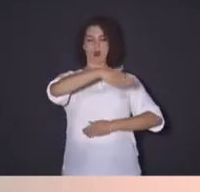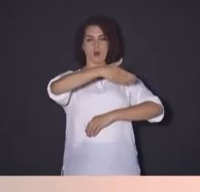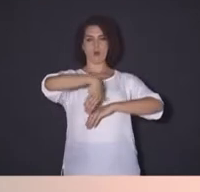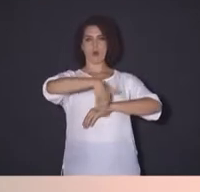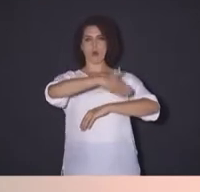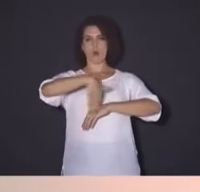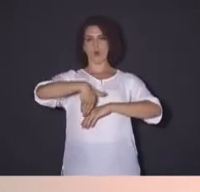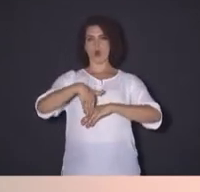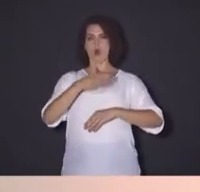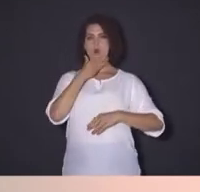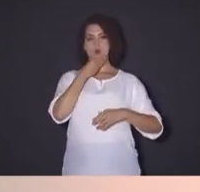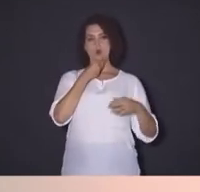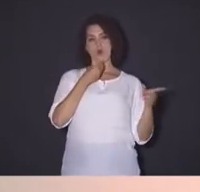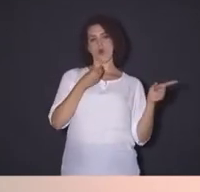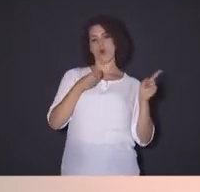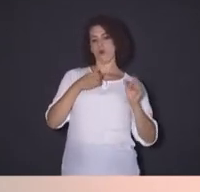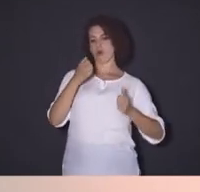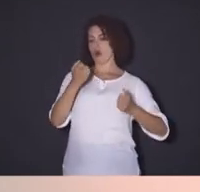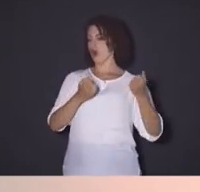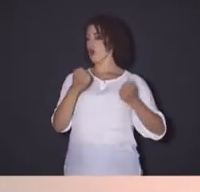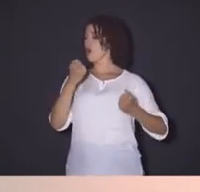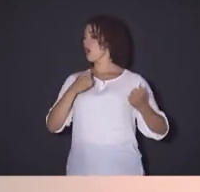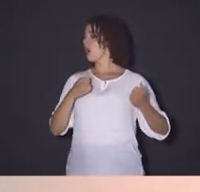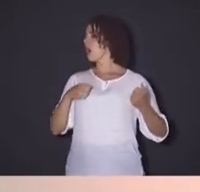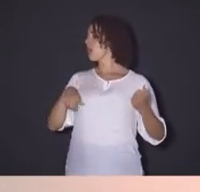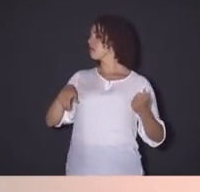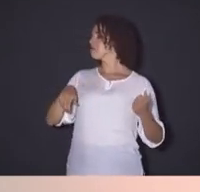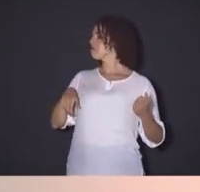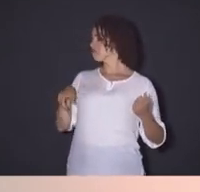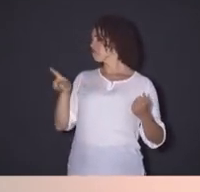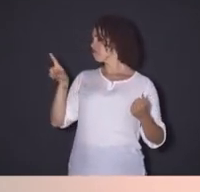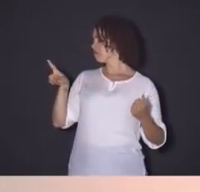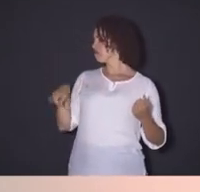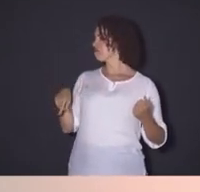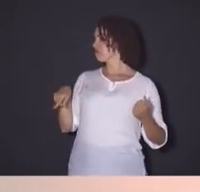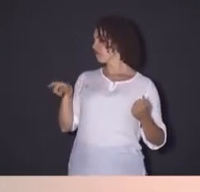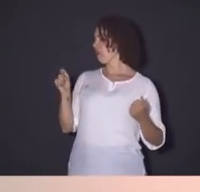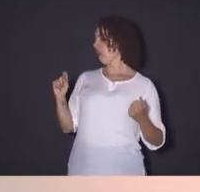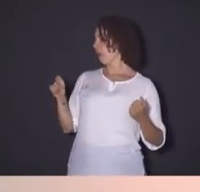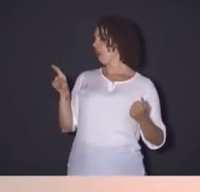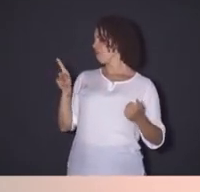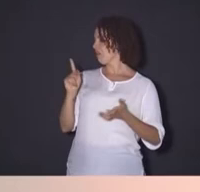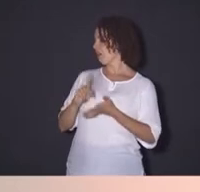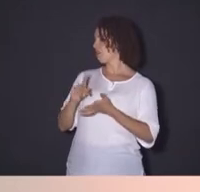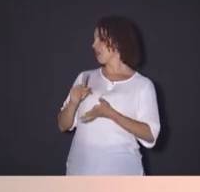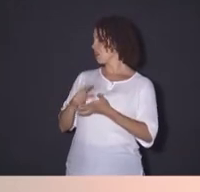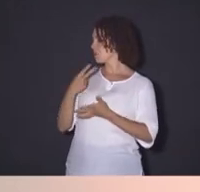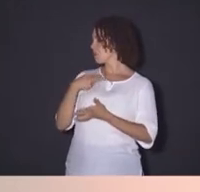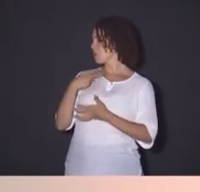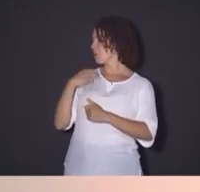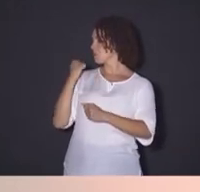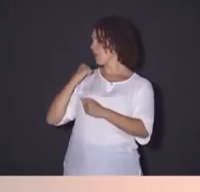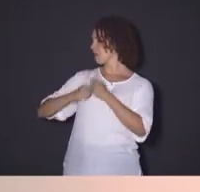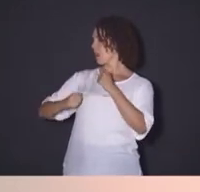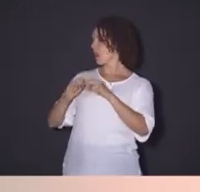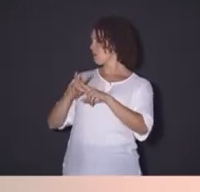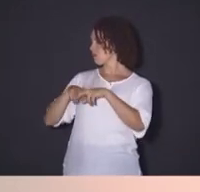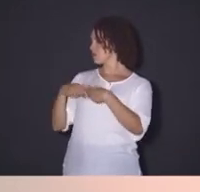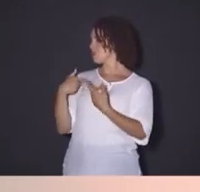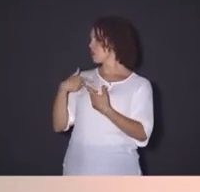cara passar do meu lado com o carro e dizer não se mata o que se pode comer viva. Eu já passei por